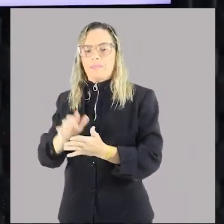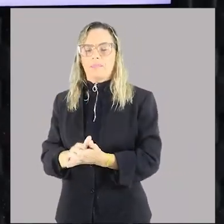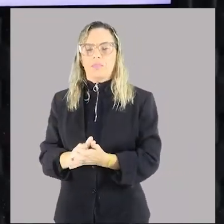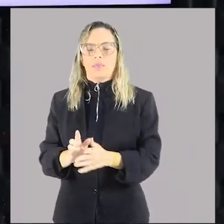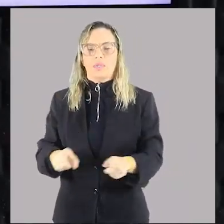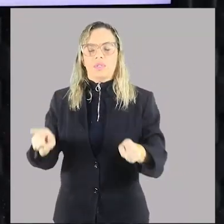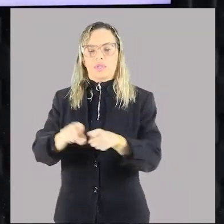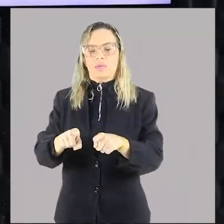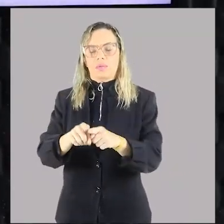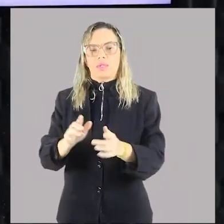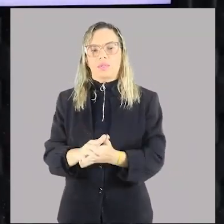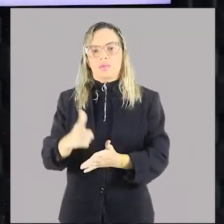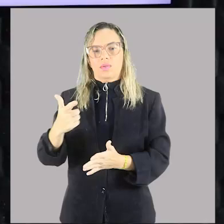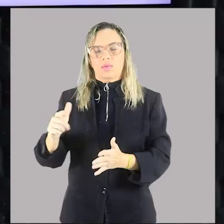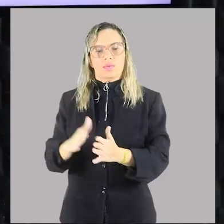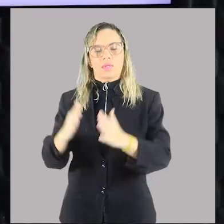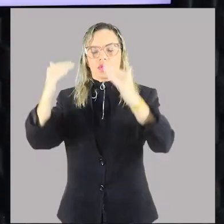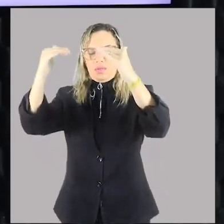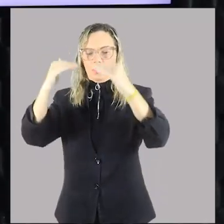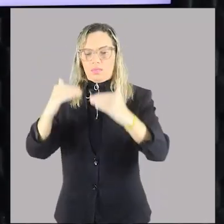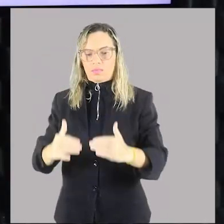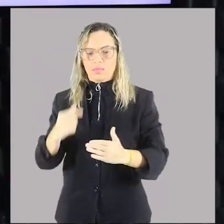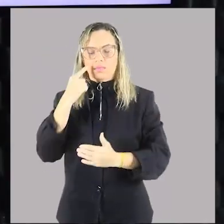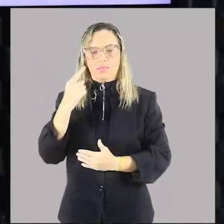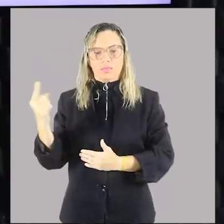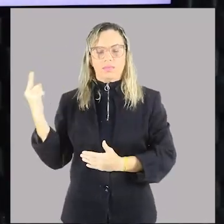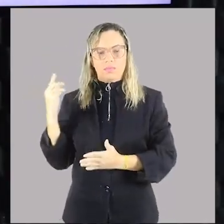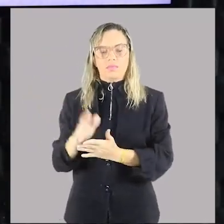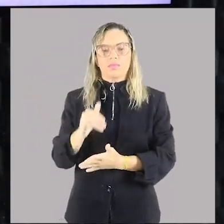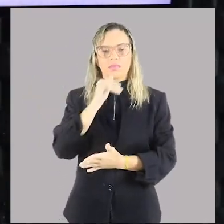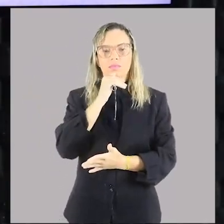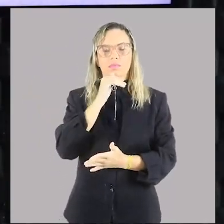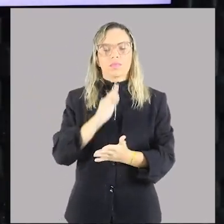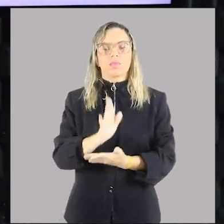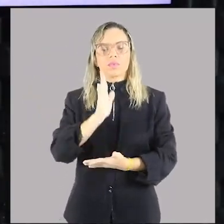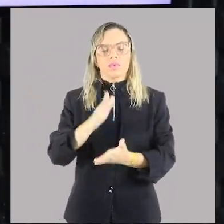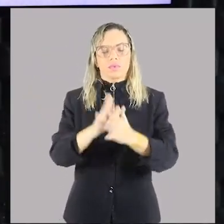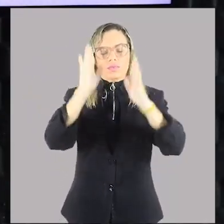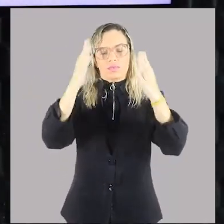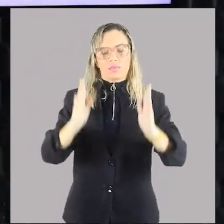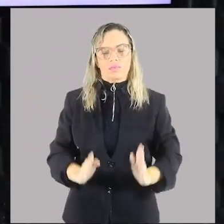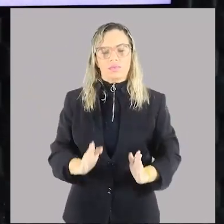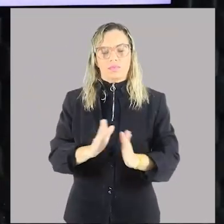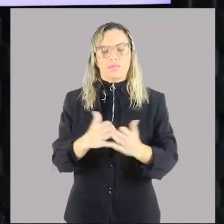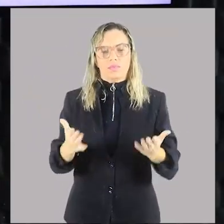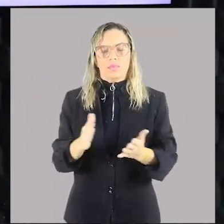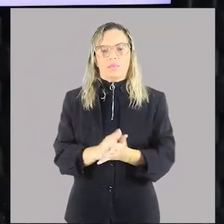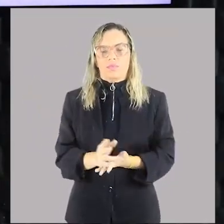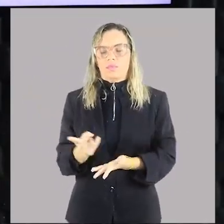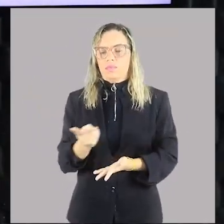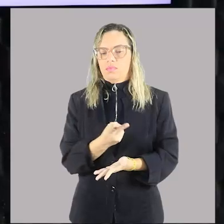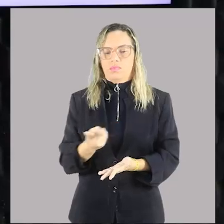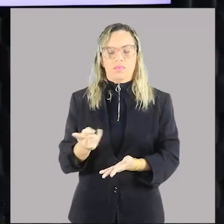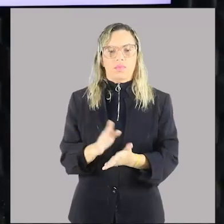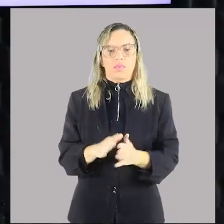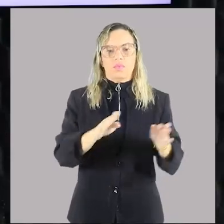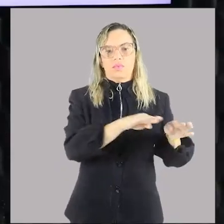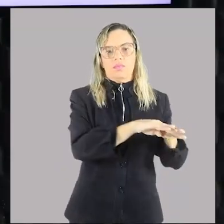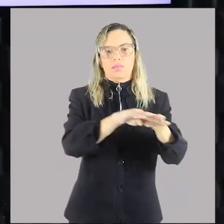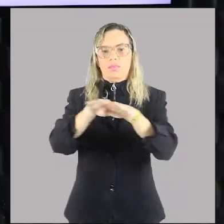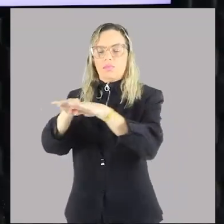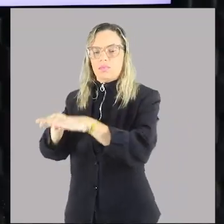indireta, ou seja, autarquias, fundações, empresas públicas e sociedades de economia mista. Nem entre umas e outras, ou seja,